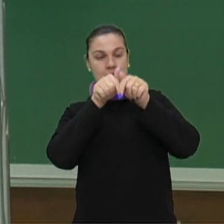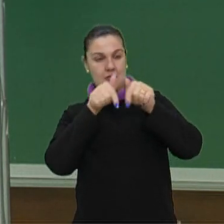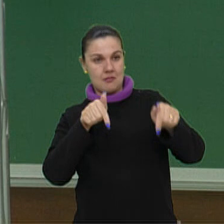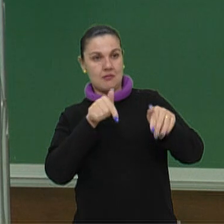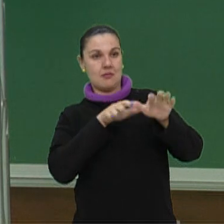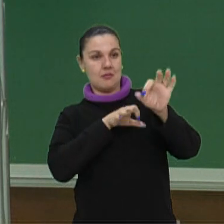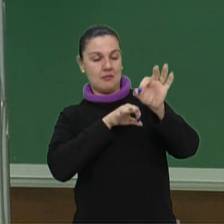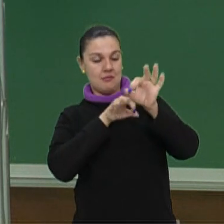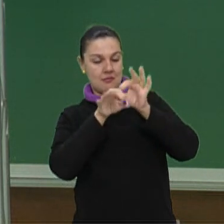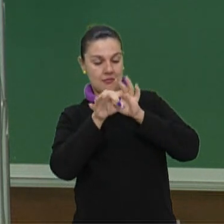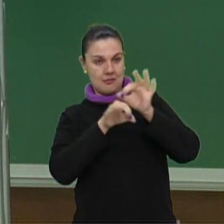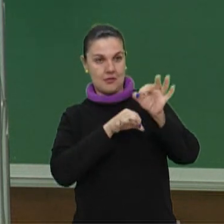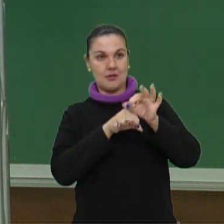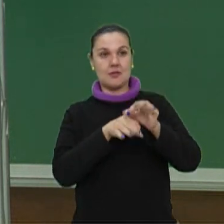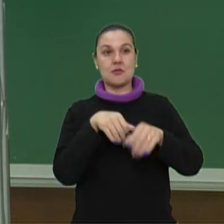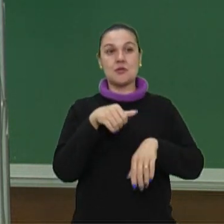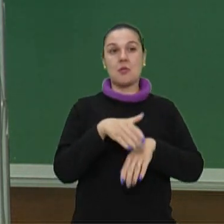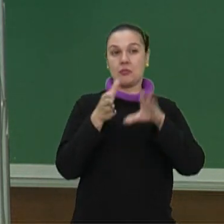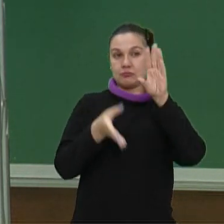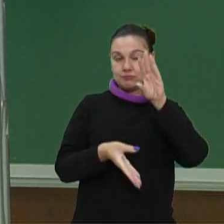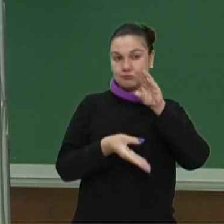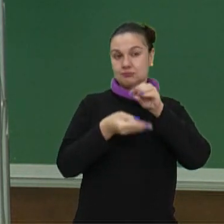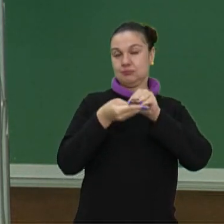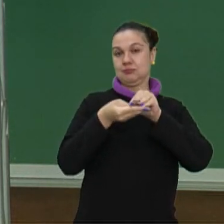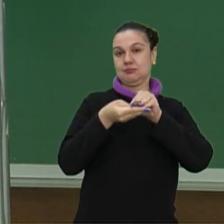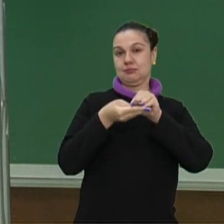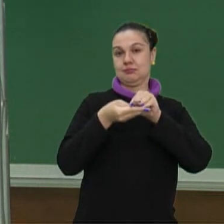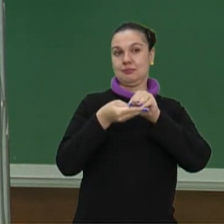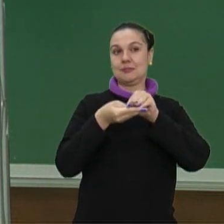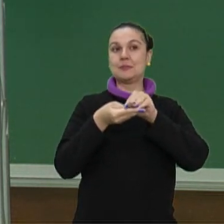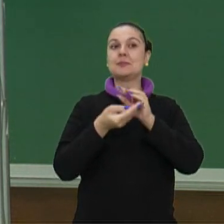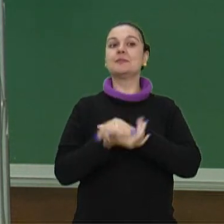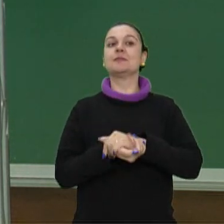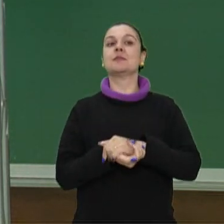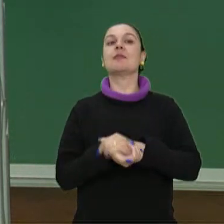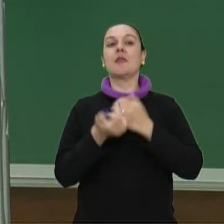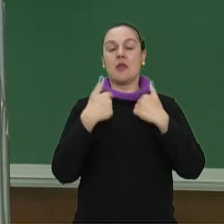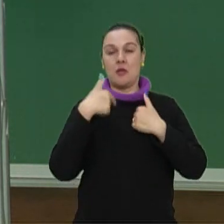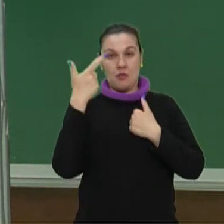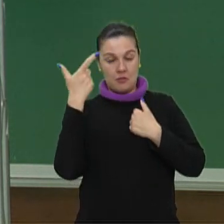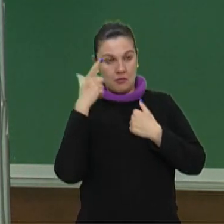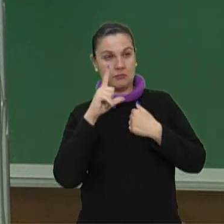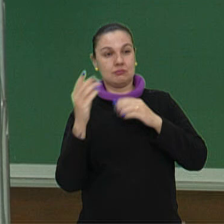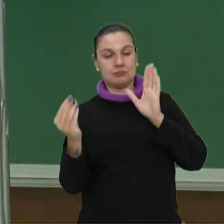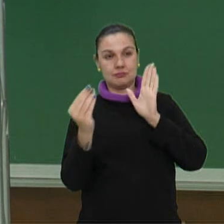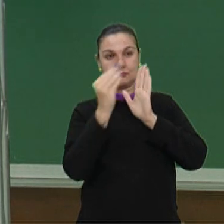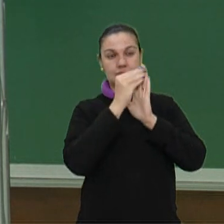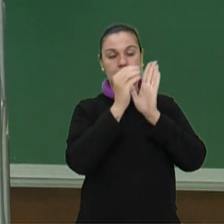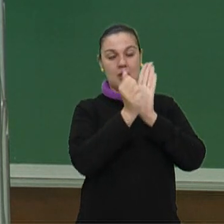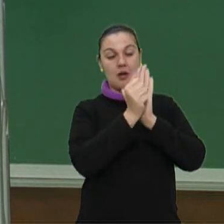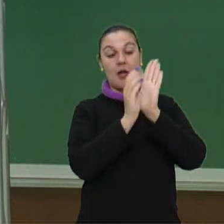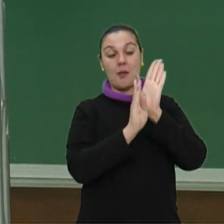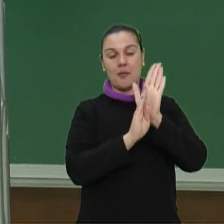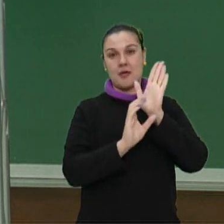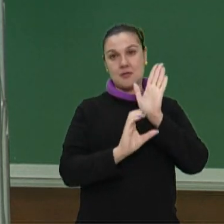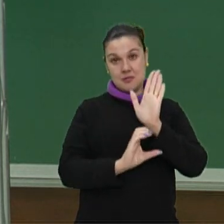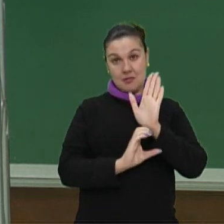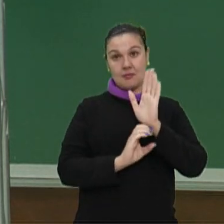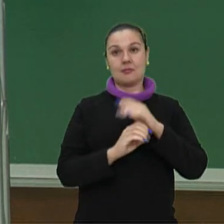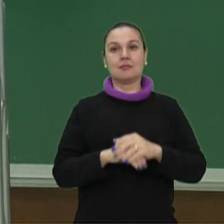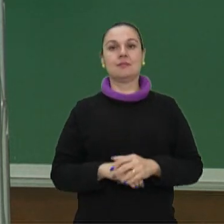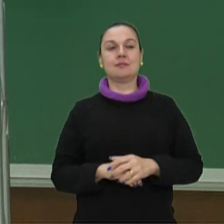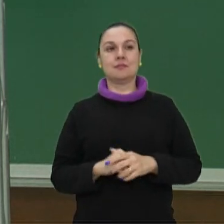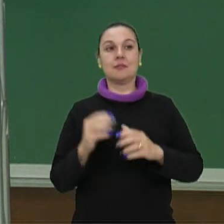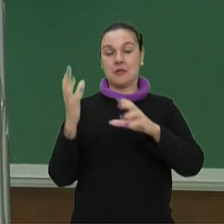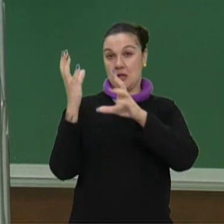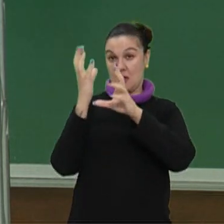do segundo grau de uma forma reduzida, né? Aí, dessa forma, eu consigo determinar o A, B e C, a soma e o produto, e